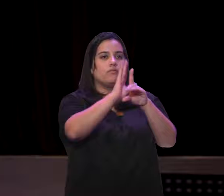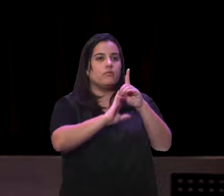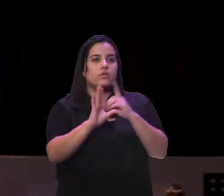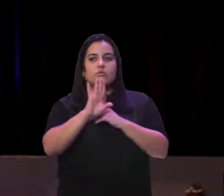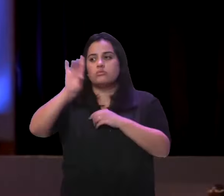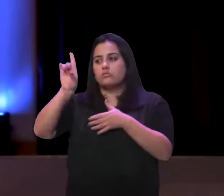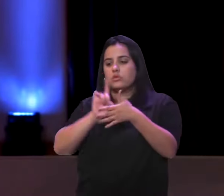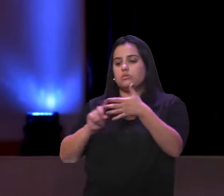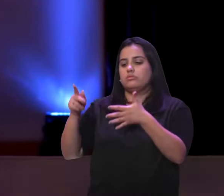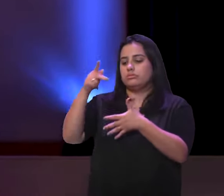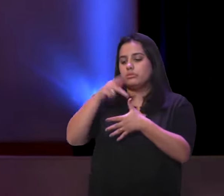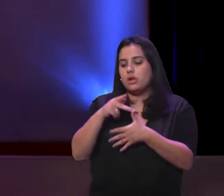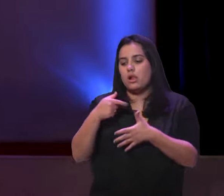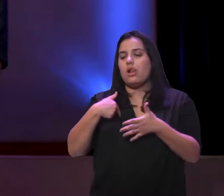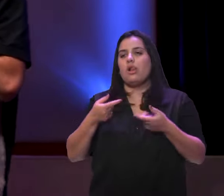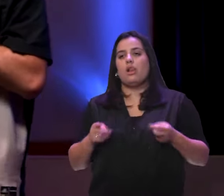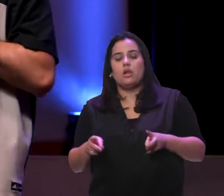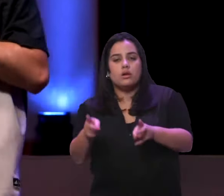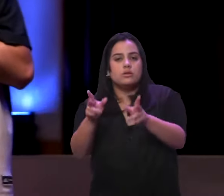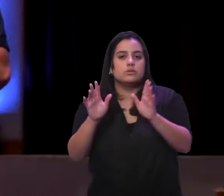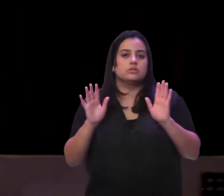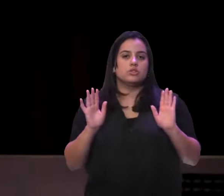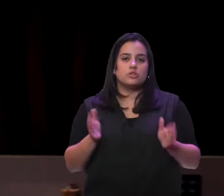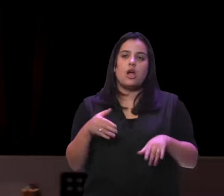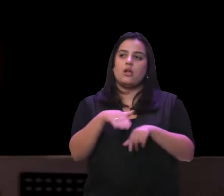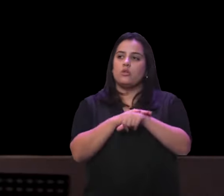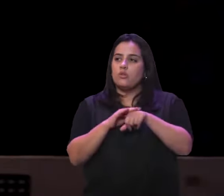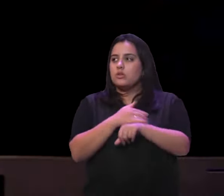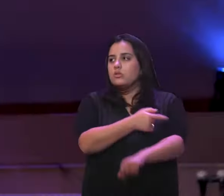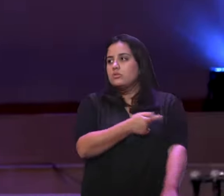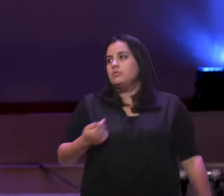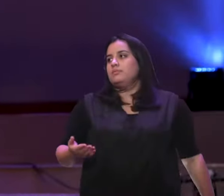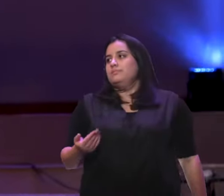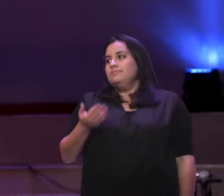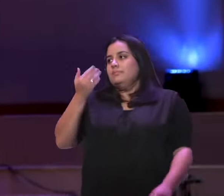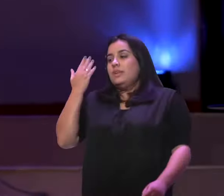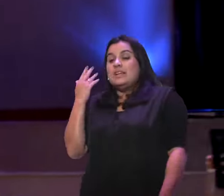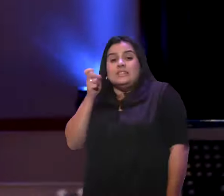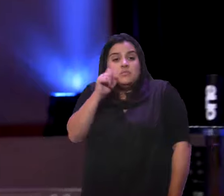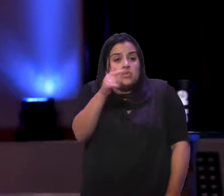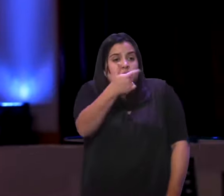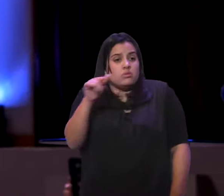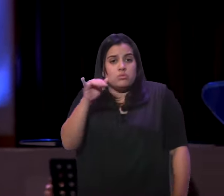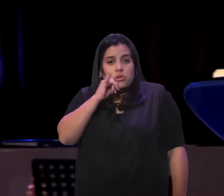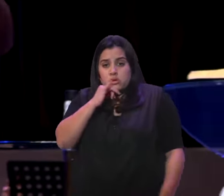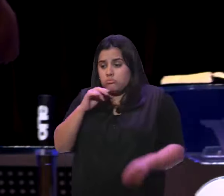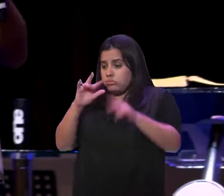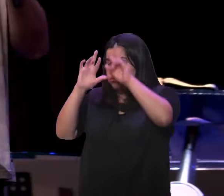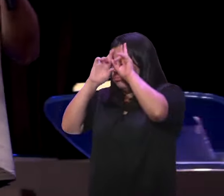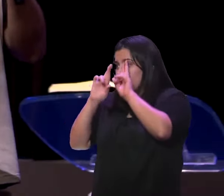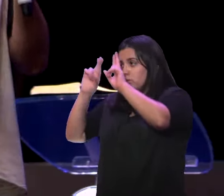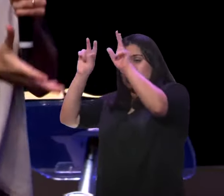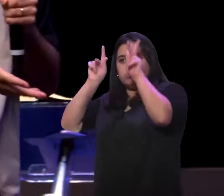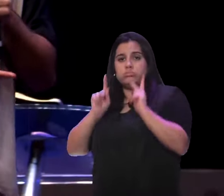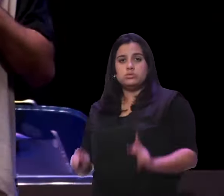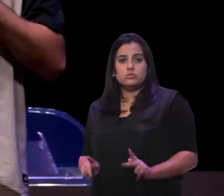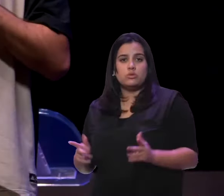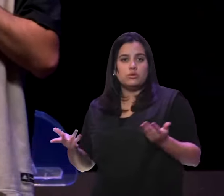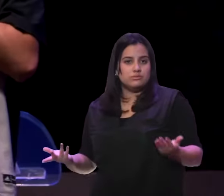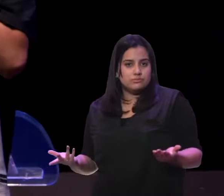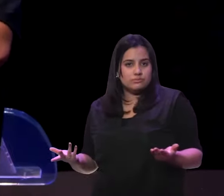primeiro lugar, ser constante, todas essas coisas que a gente falou nas últimas semanas, se você não entra na presença de Deus com